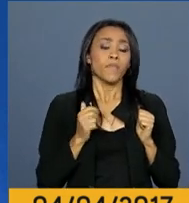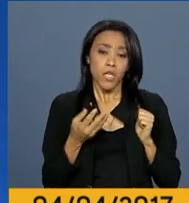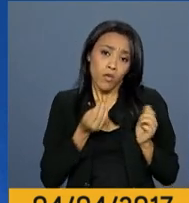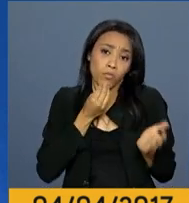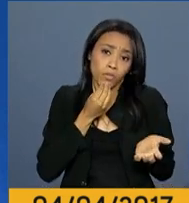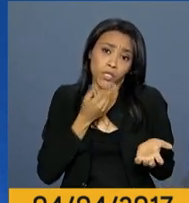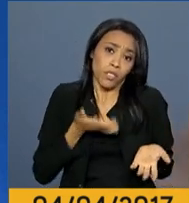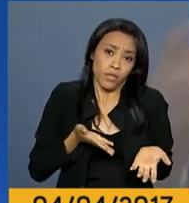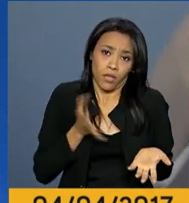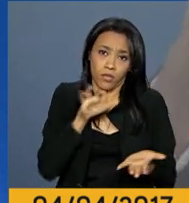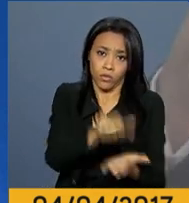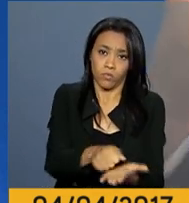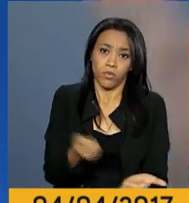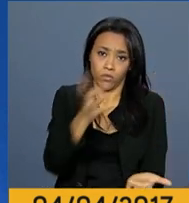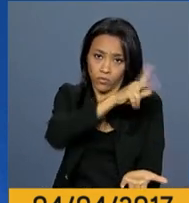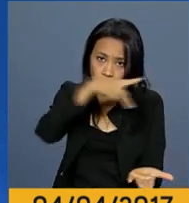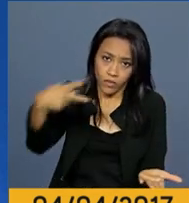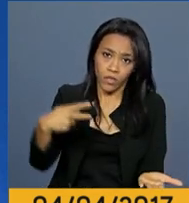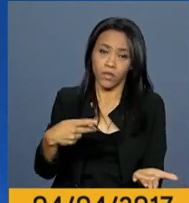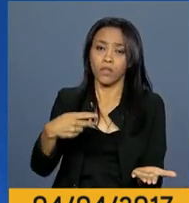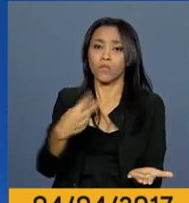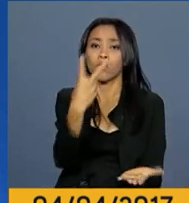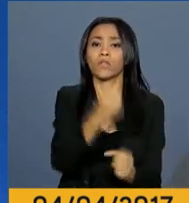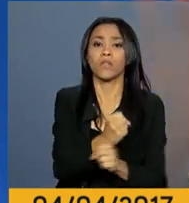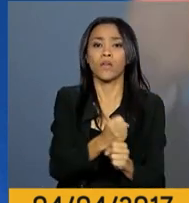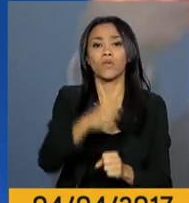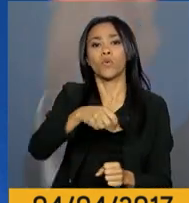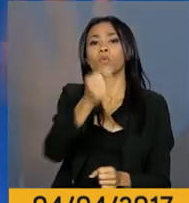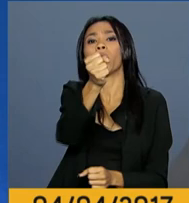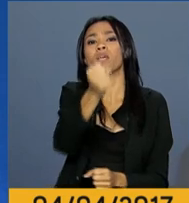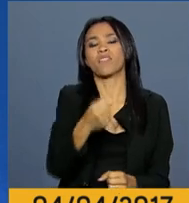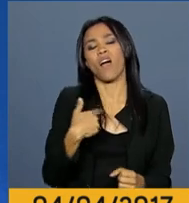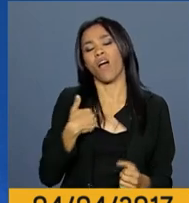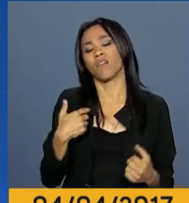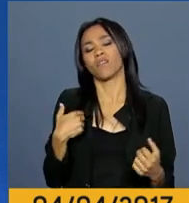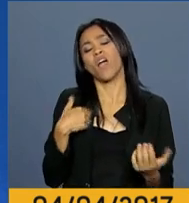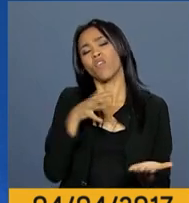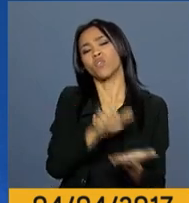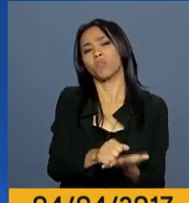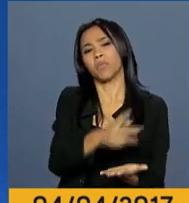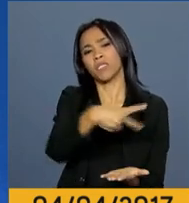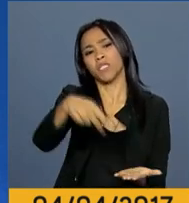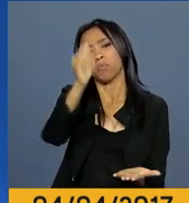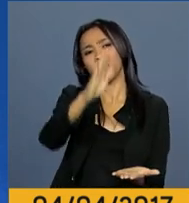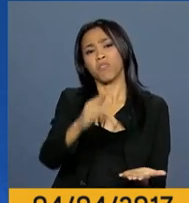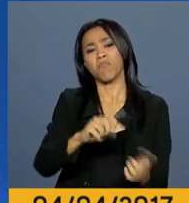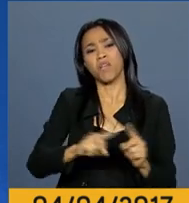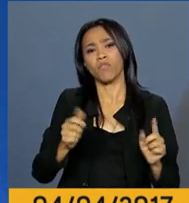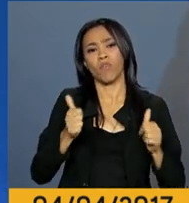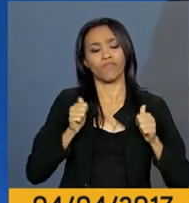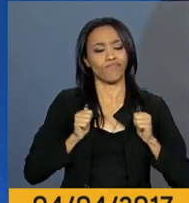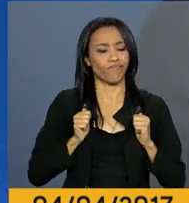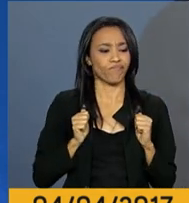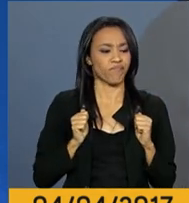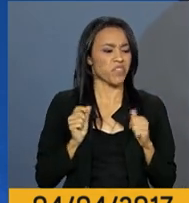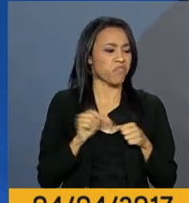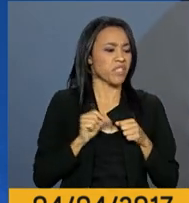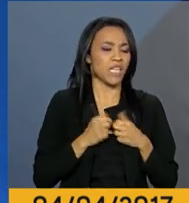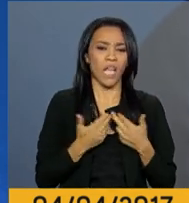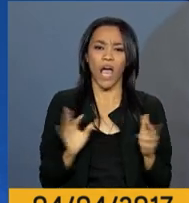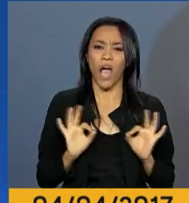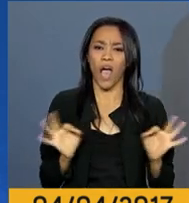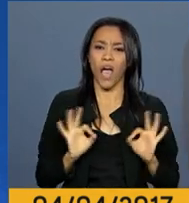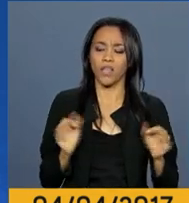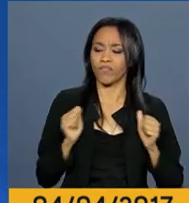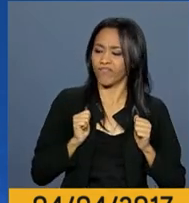governo, como teria 2 anos e 8 meses, dizer: olha, eu vou ficar aqui na presidência, mas não vou criar nenhum fato novo que